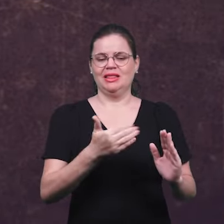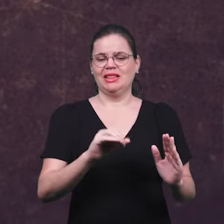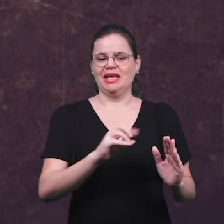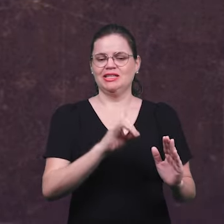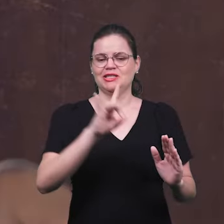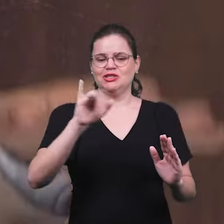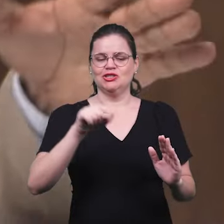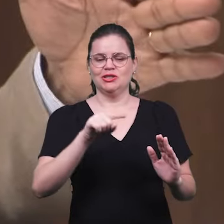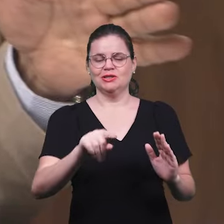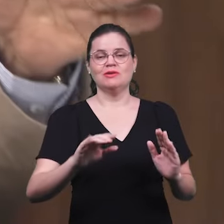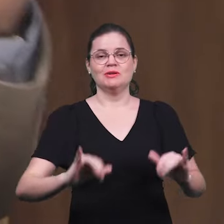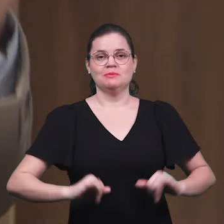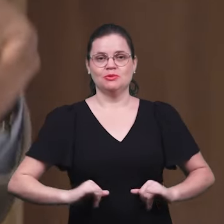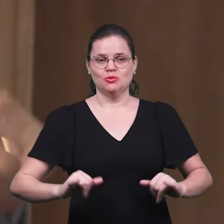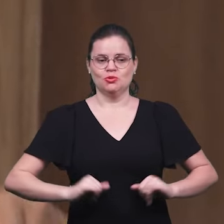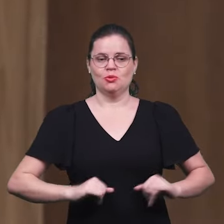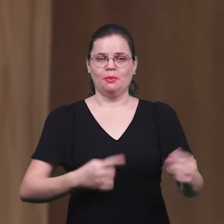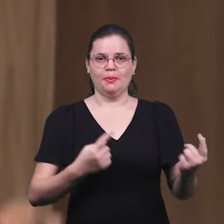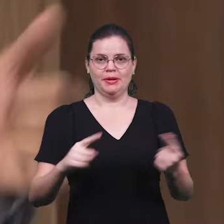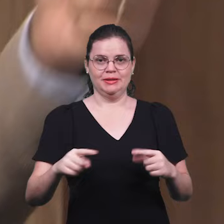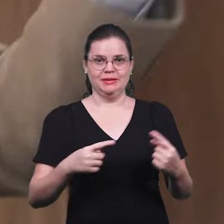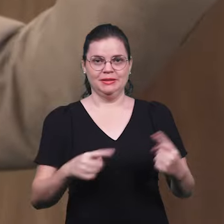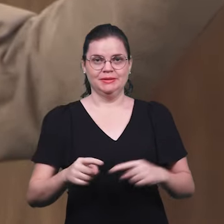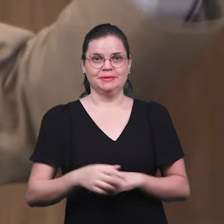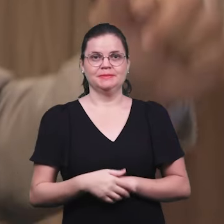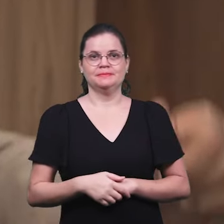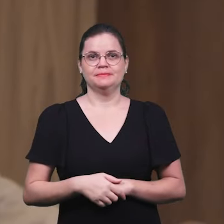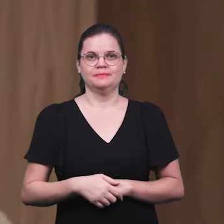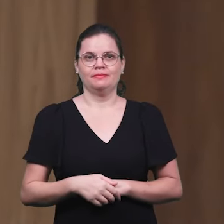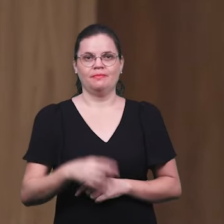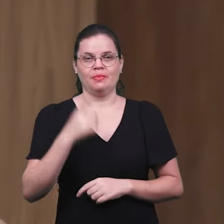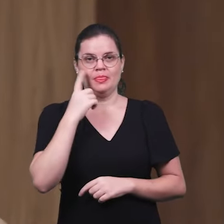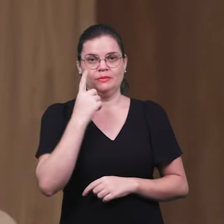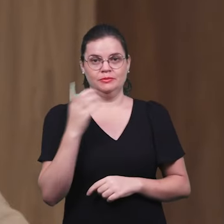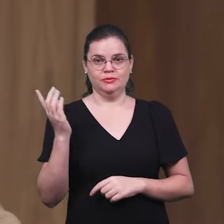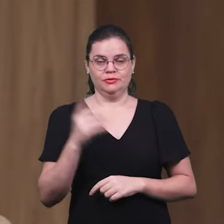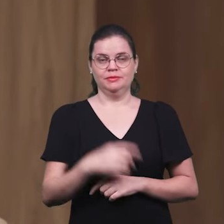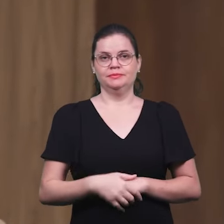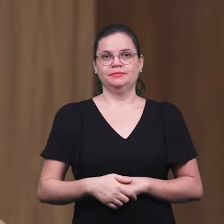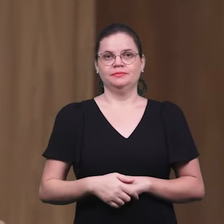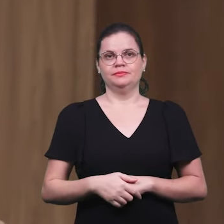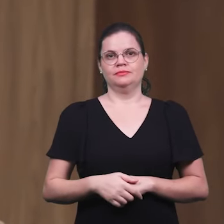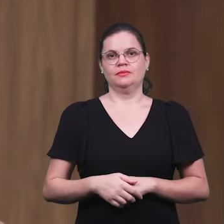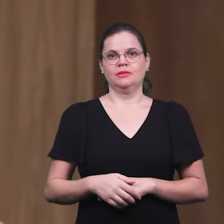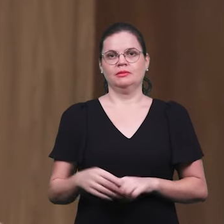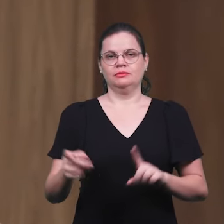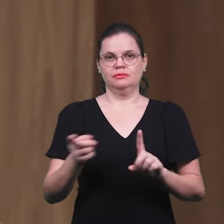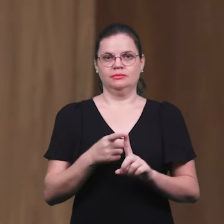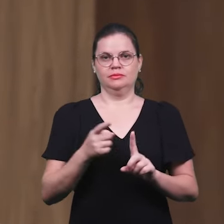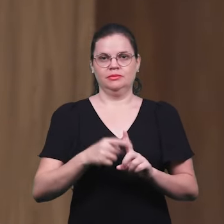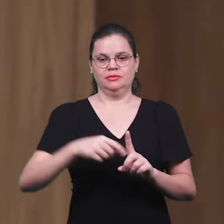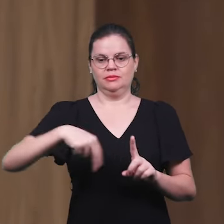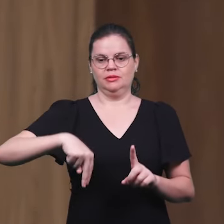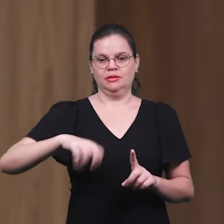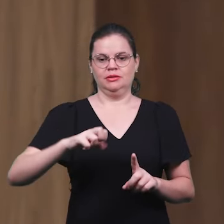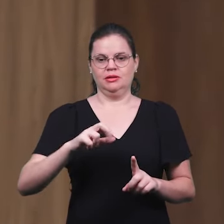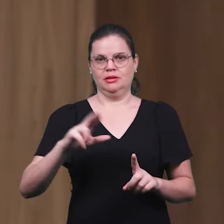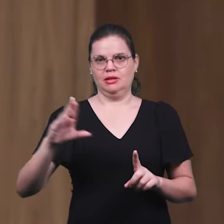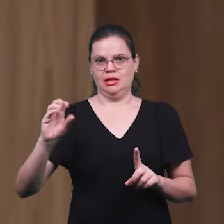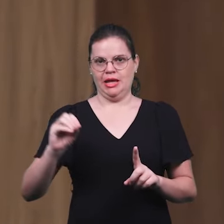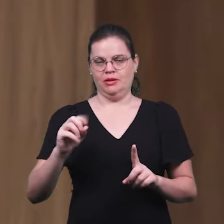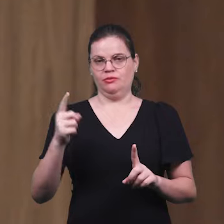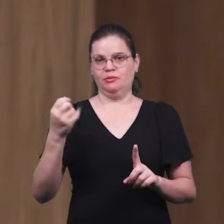vida, né? Então você falou, vamos citar aqui, é bom até projetar ali, o primeiro imperador Nero foi de